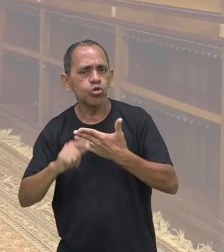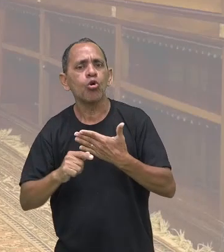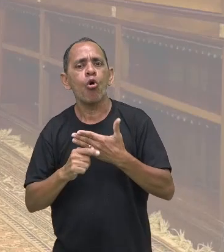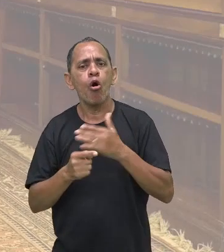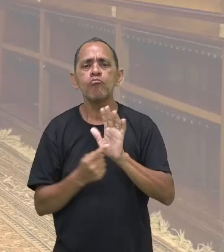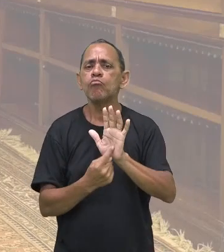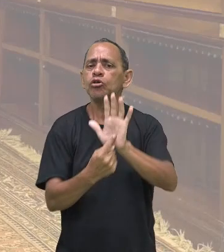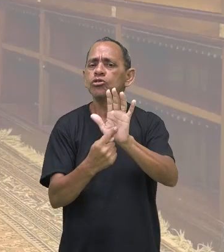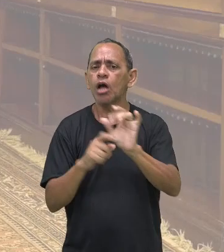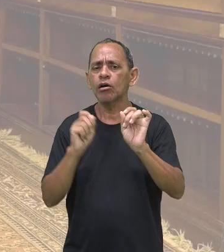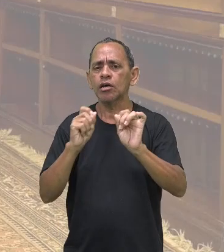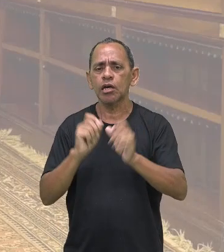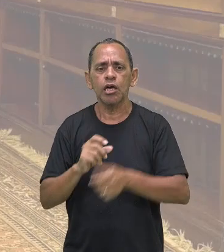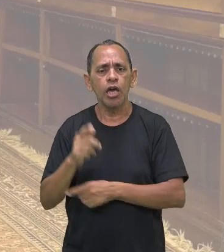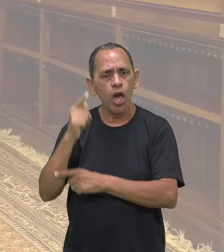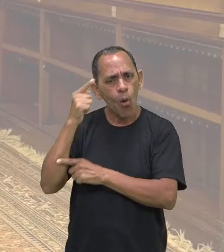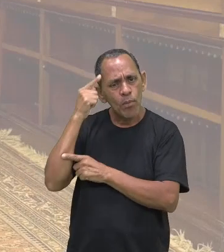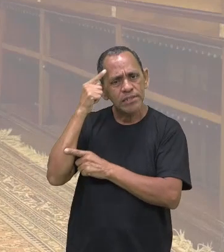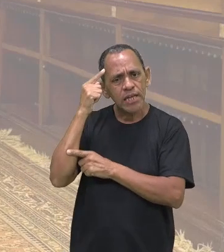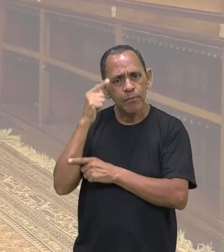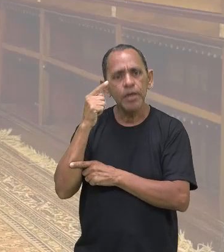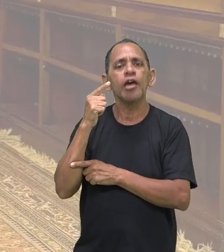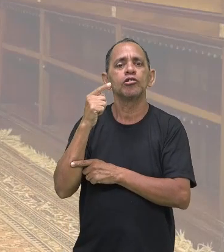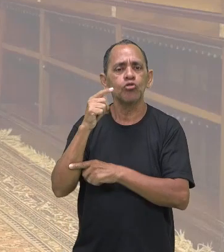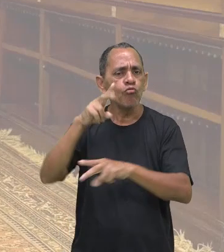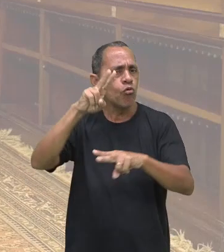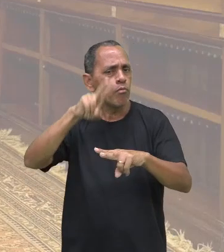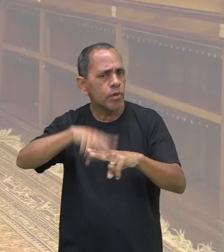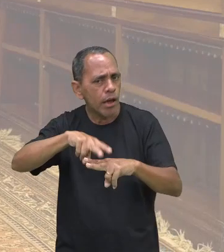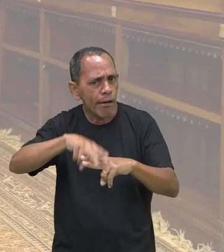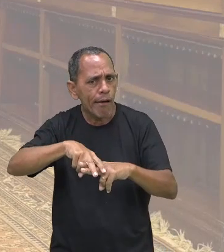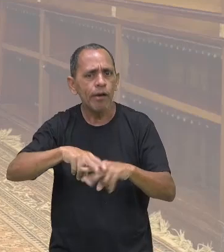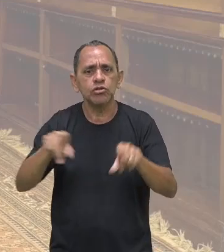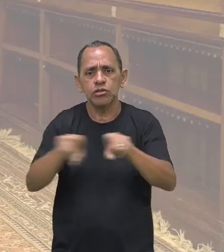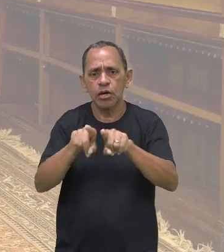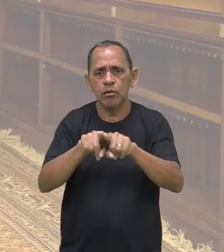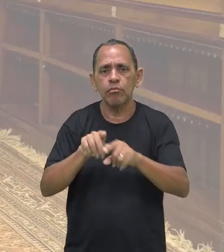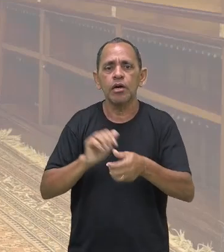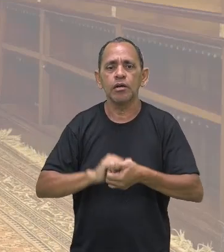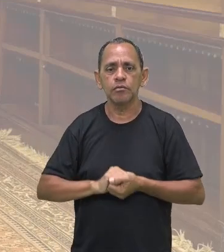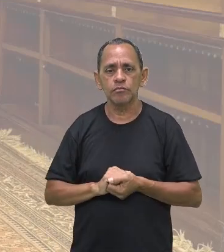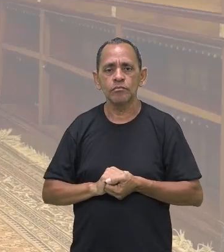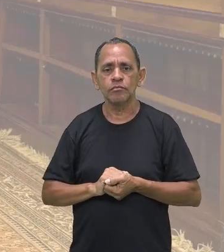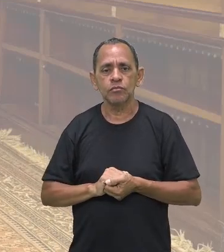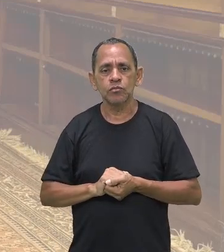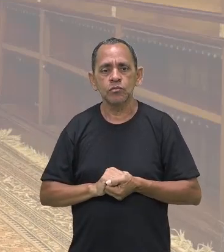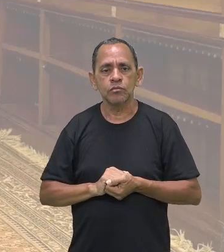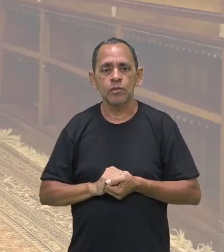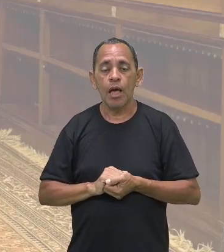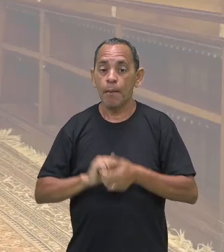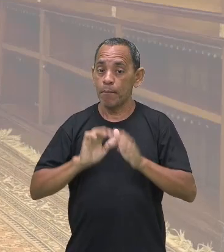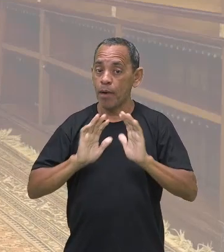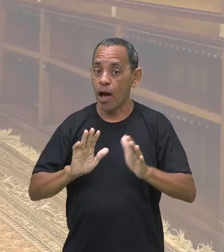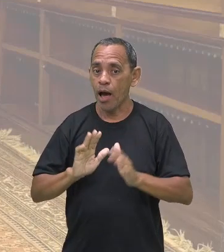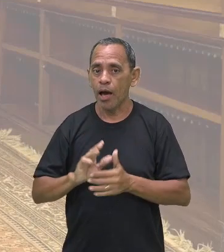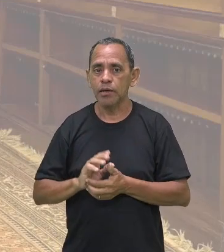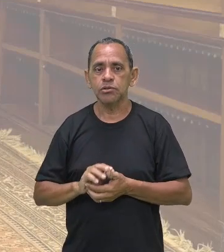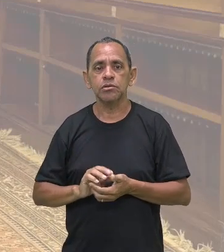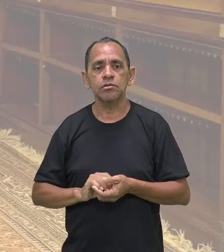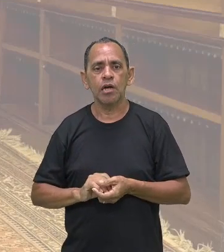foi exilado, foi preso, foi condenado, mas nem por isso deixou, digamos assim,